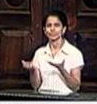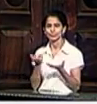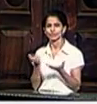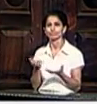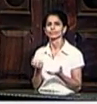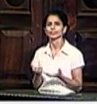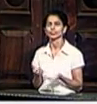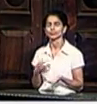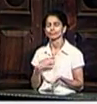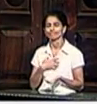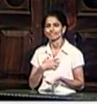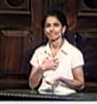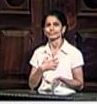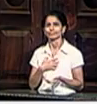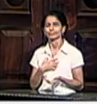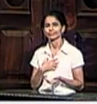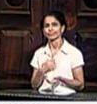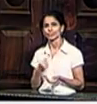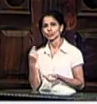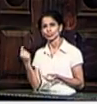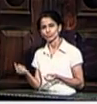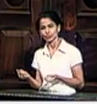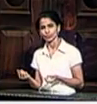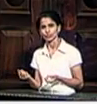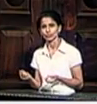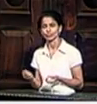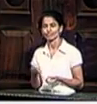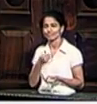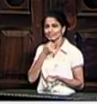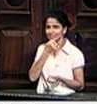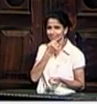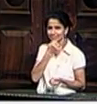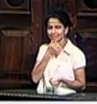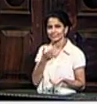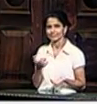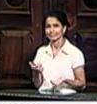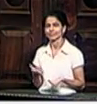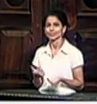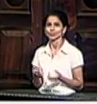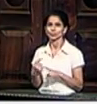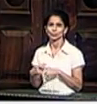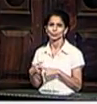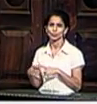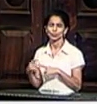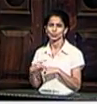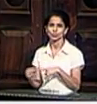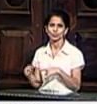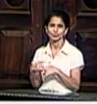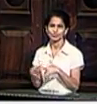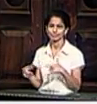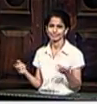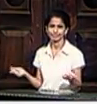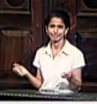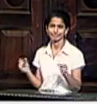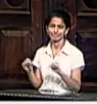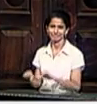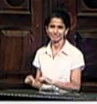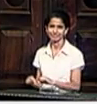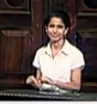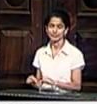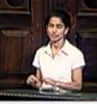quero externar, se de um lado eu externo o meu lamento pela forma como se deu, né,